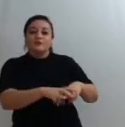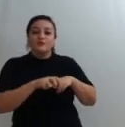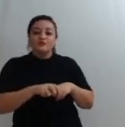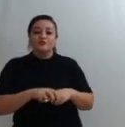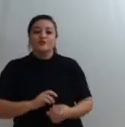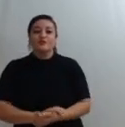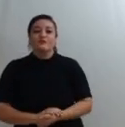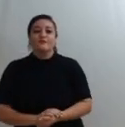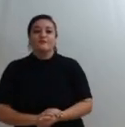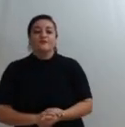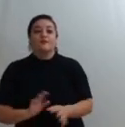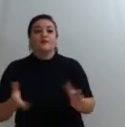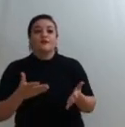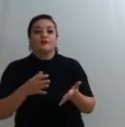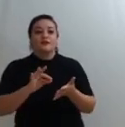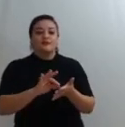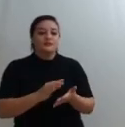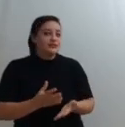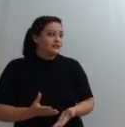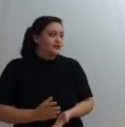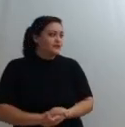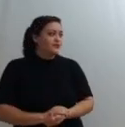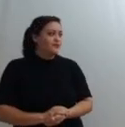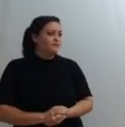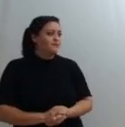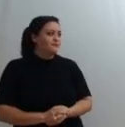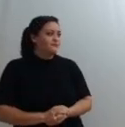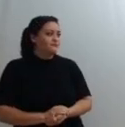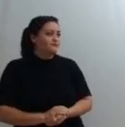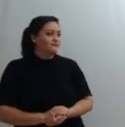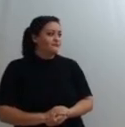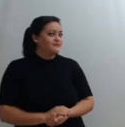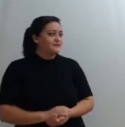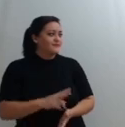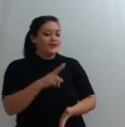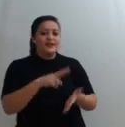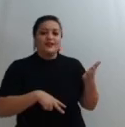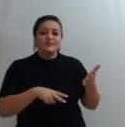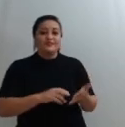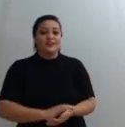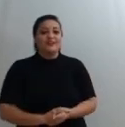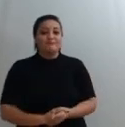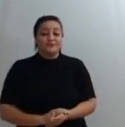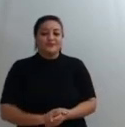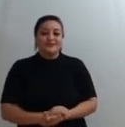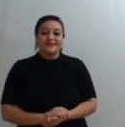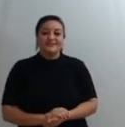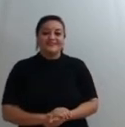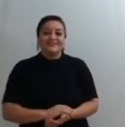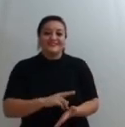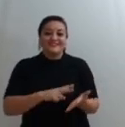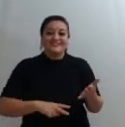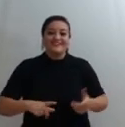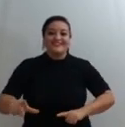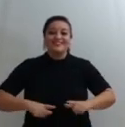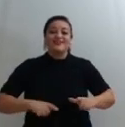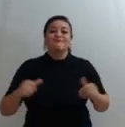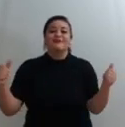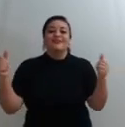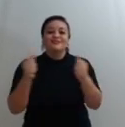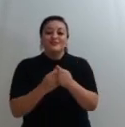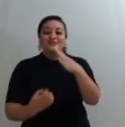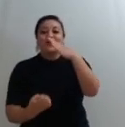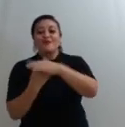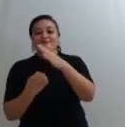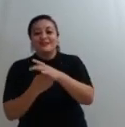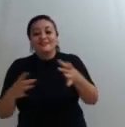estou transcrevendo, atuação frente a seu juízo, com uso de peritos que prestam serviços junto a empresas